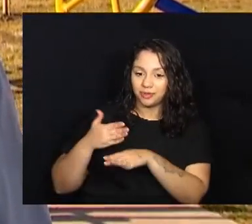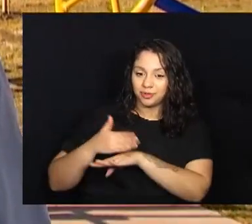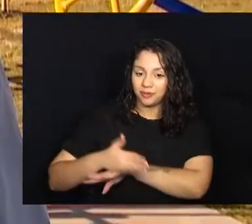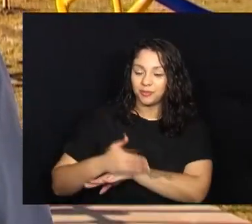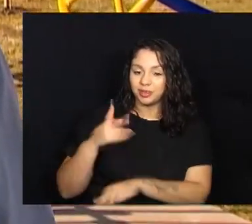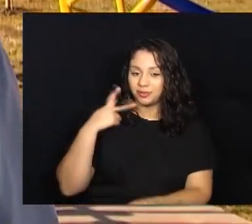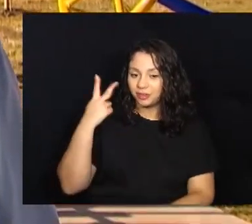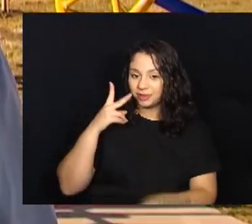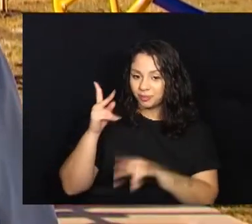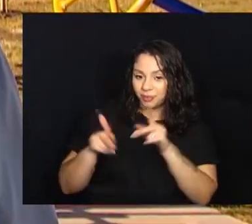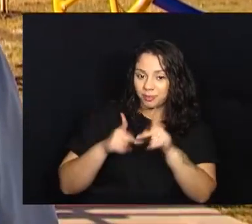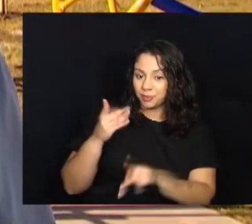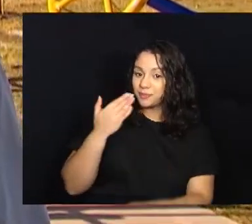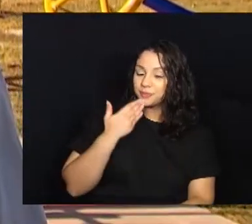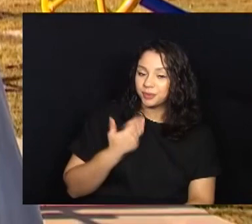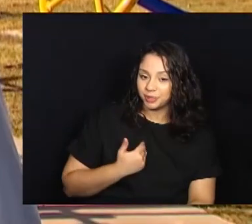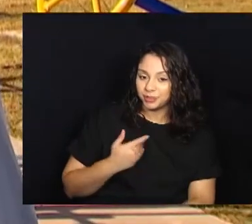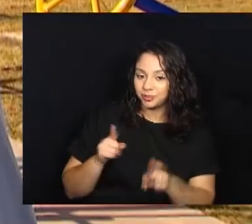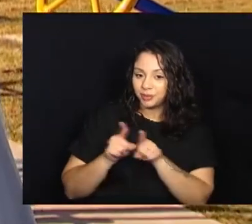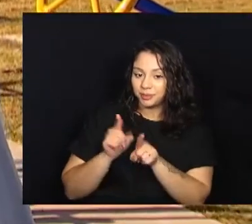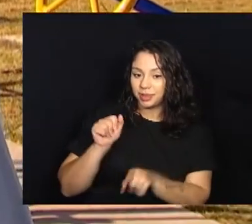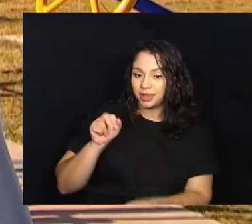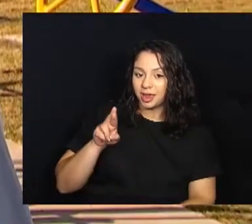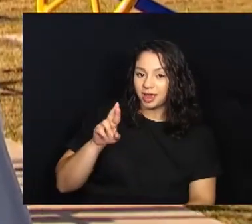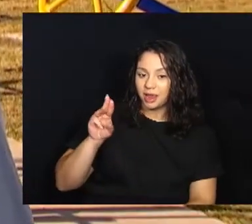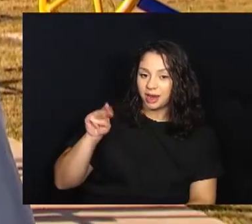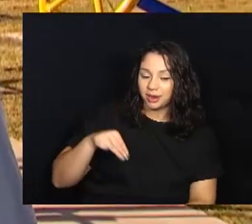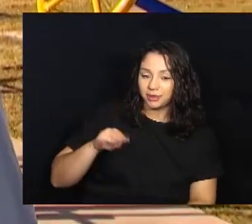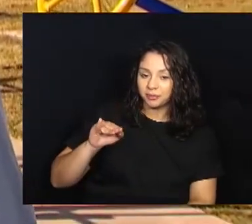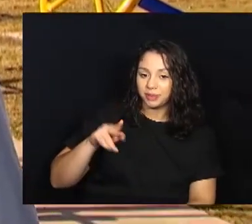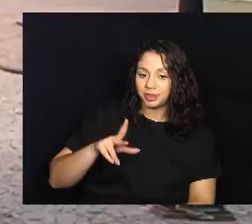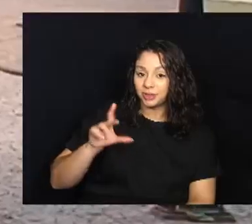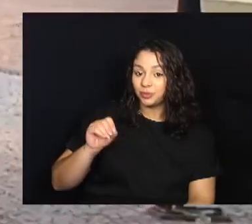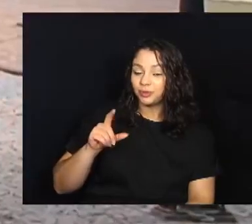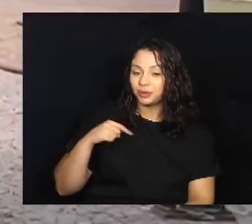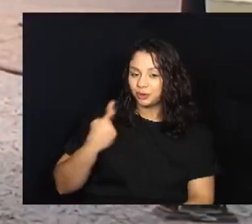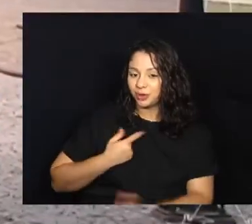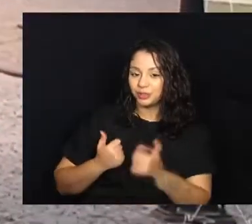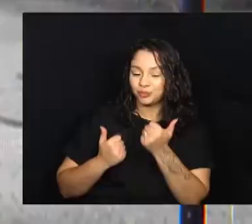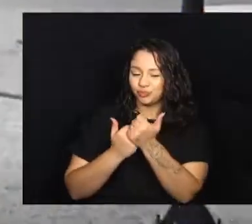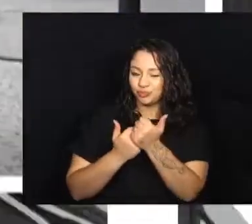população me pediu ajuda, o Armindo me pediu ajuda. Então a gente está aqui junto, agregando serviço.